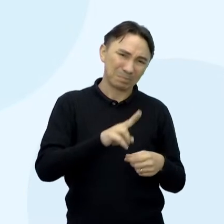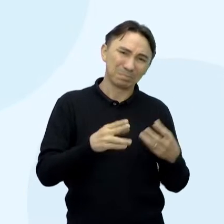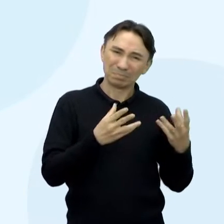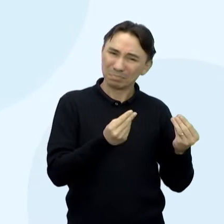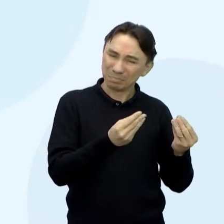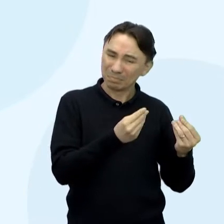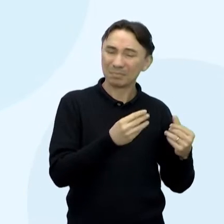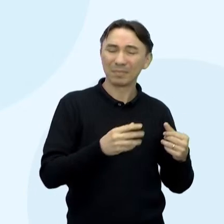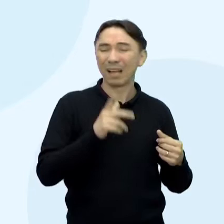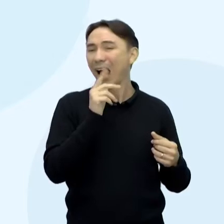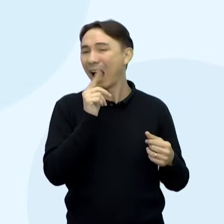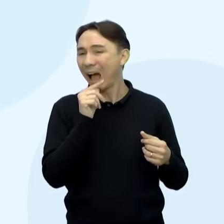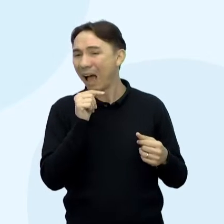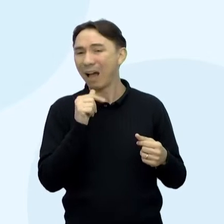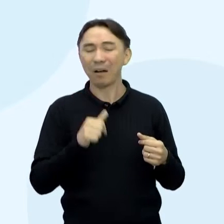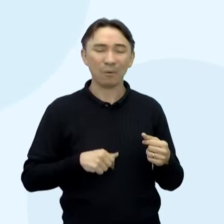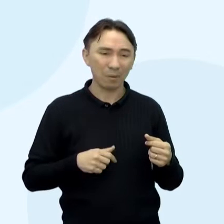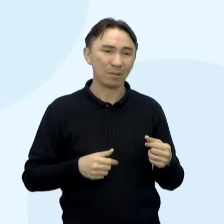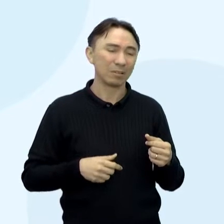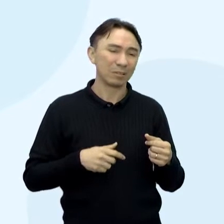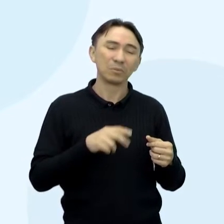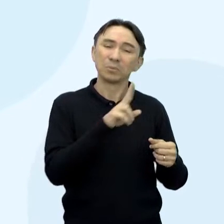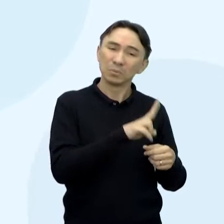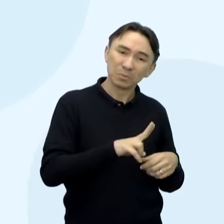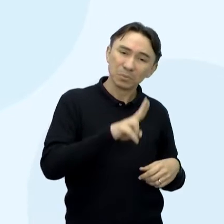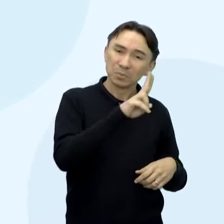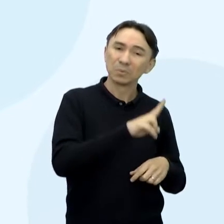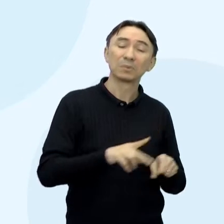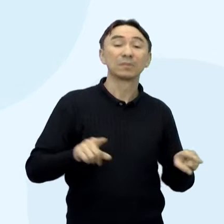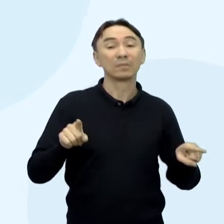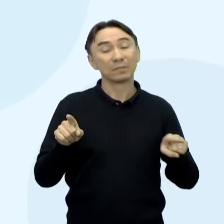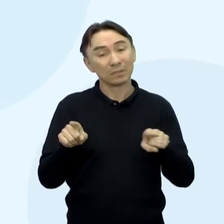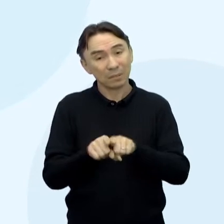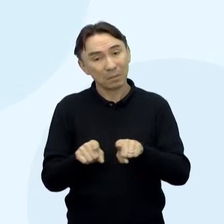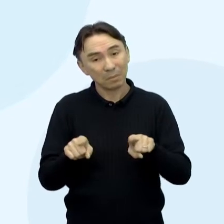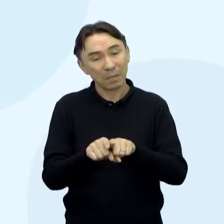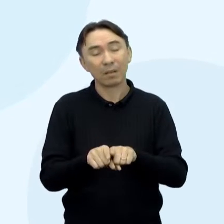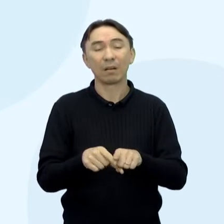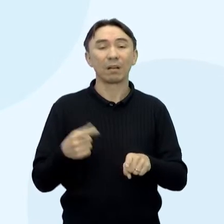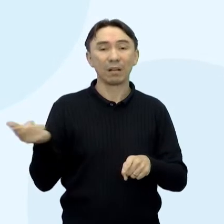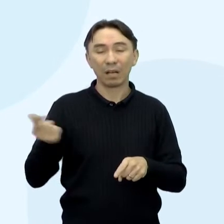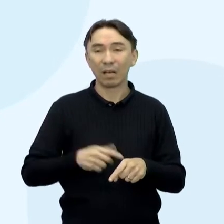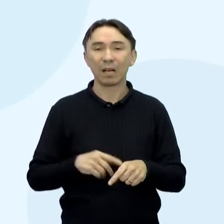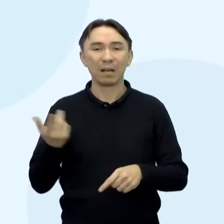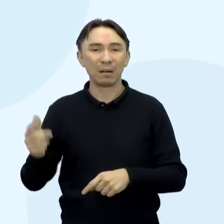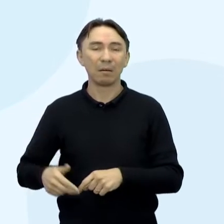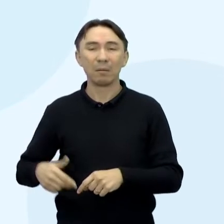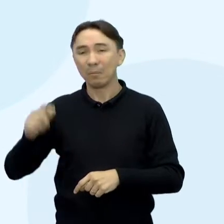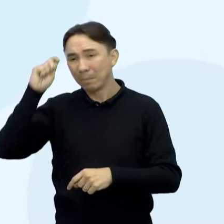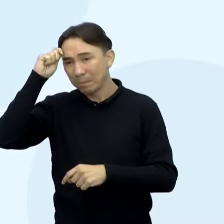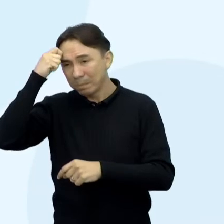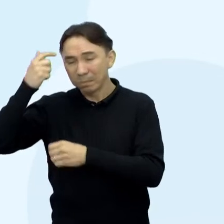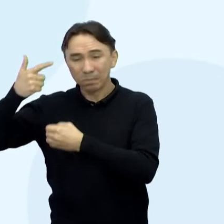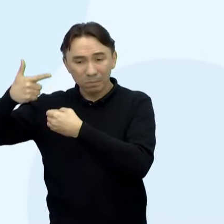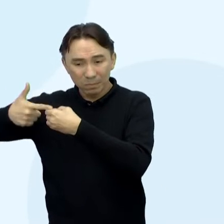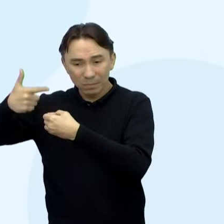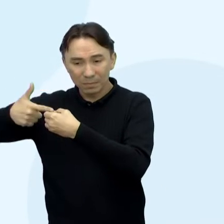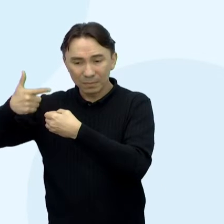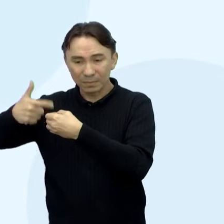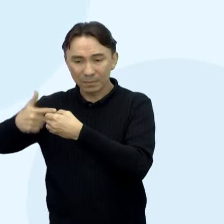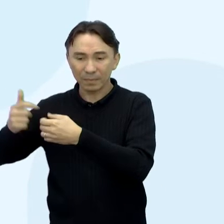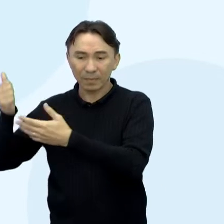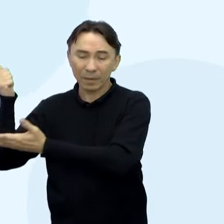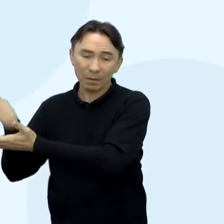né? Água, né? O próprio transporte, né, da plataforma de petróleo, beneficiamento até chegar a essa